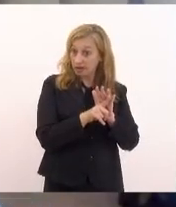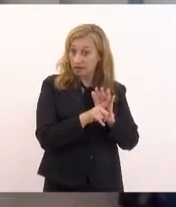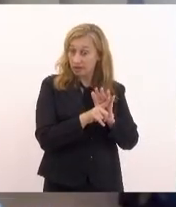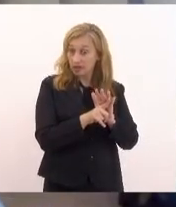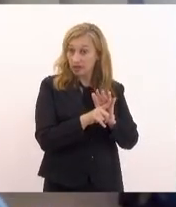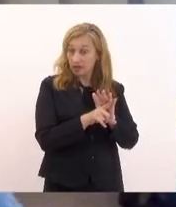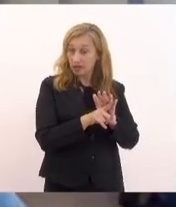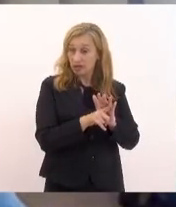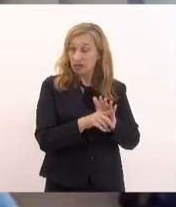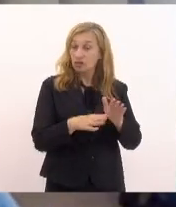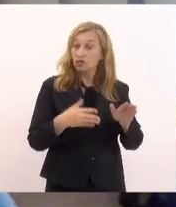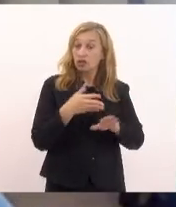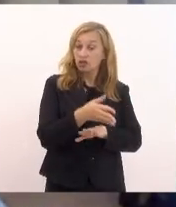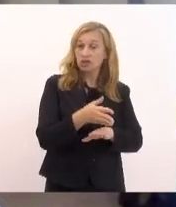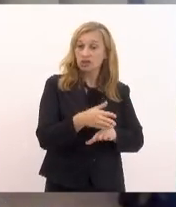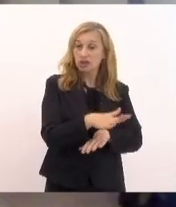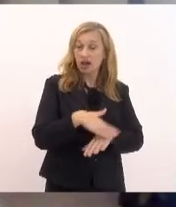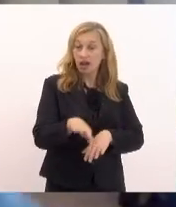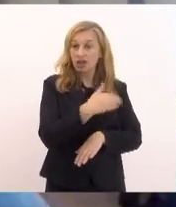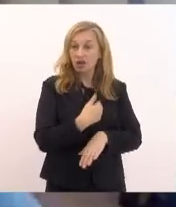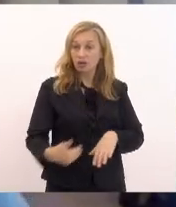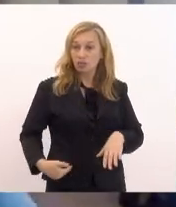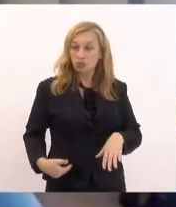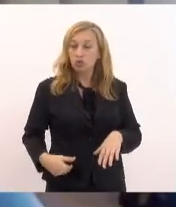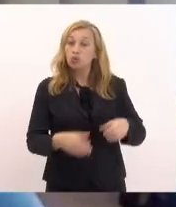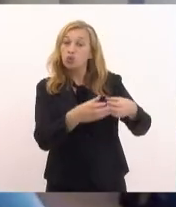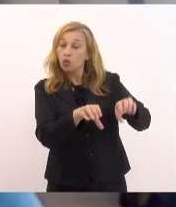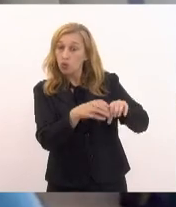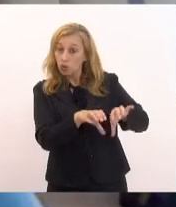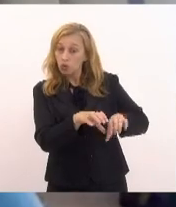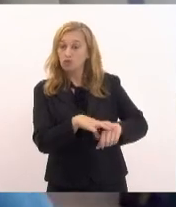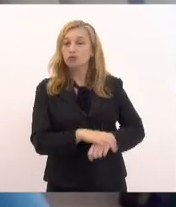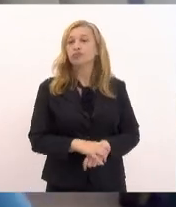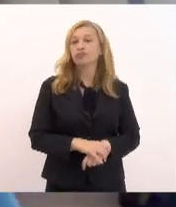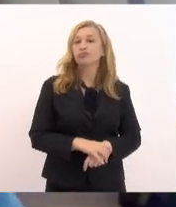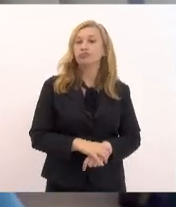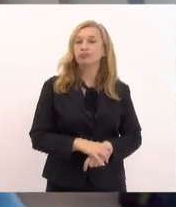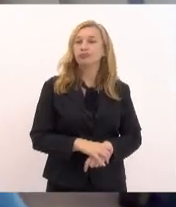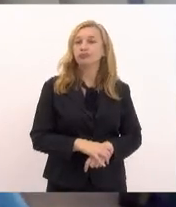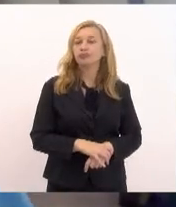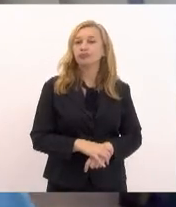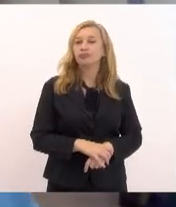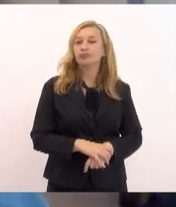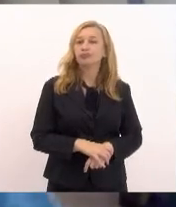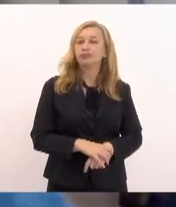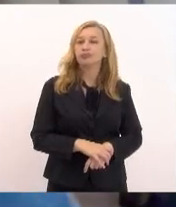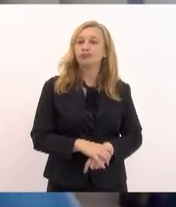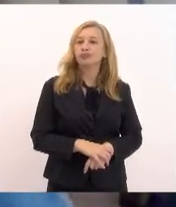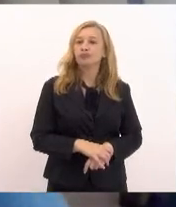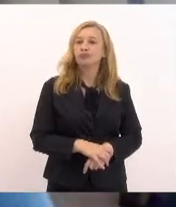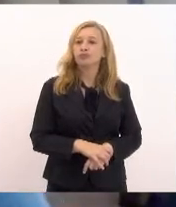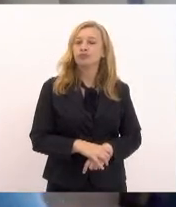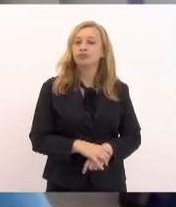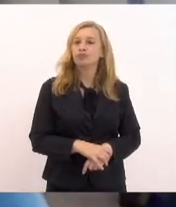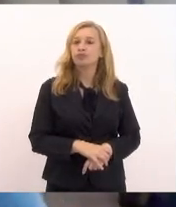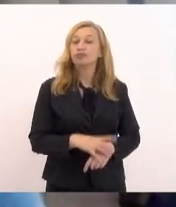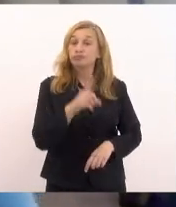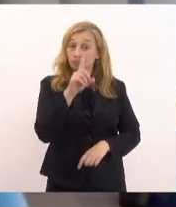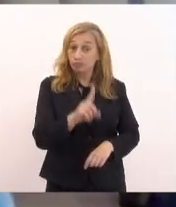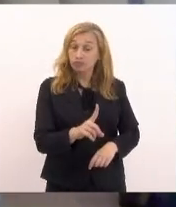o ingresso no serviço público tem que se dar através de concurso e estamos, com isso,